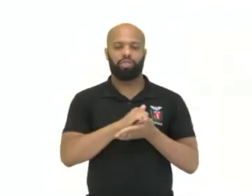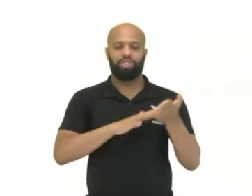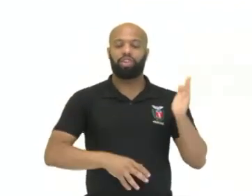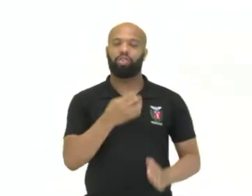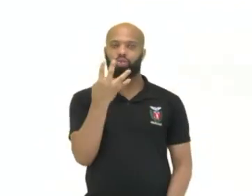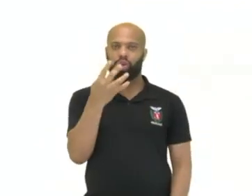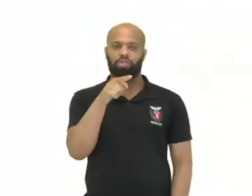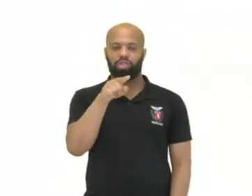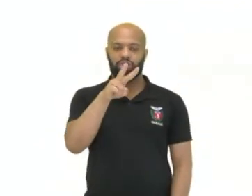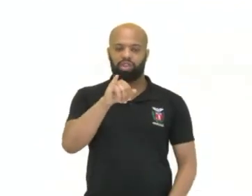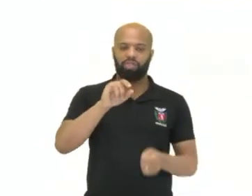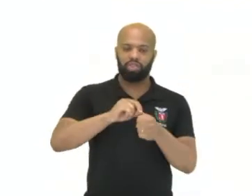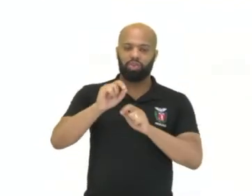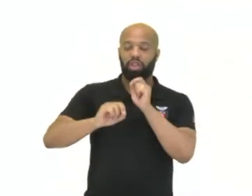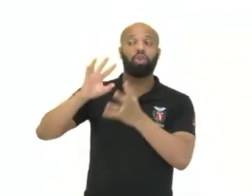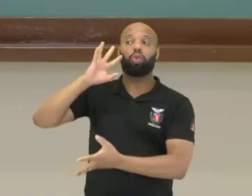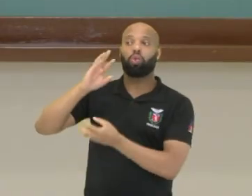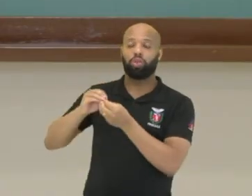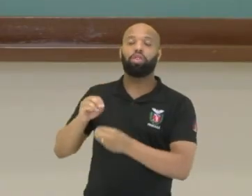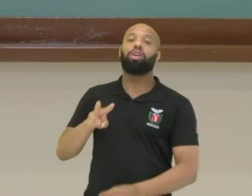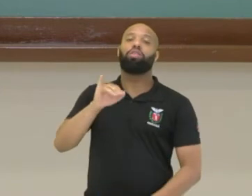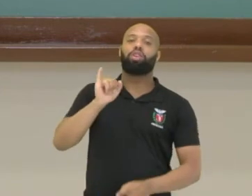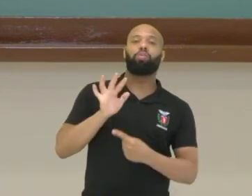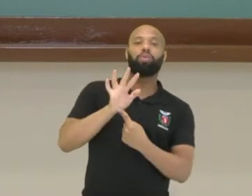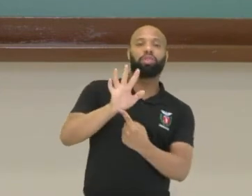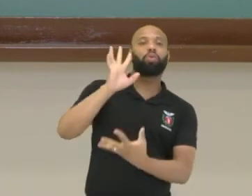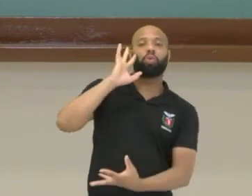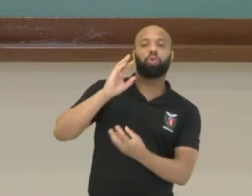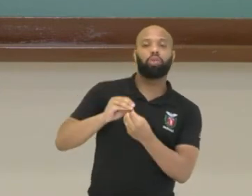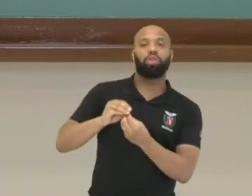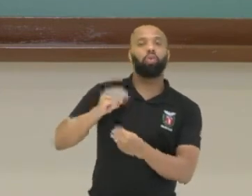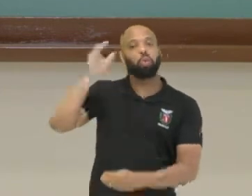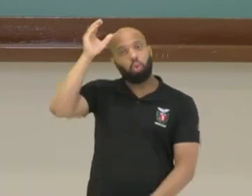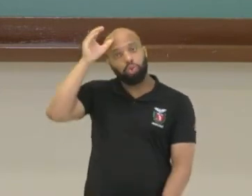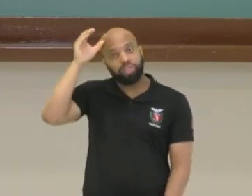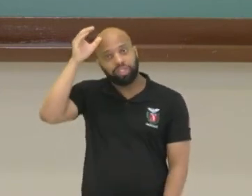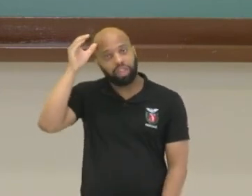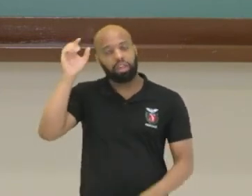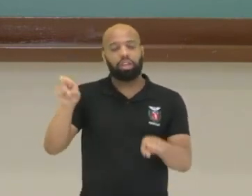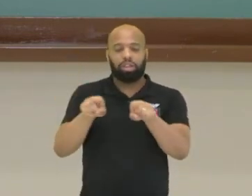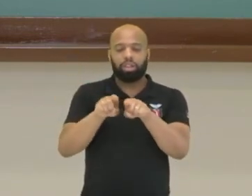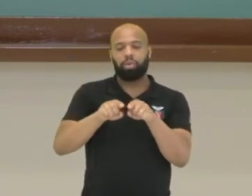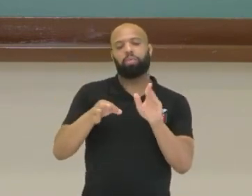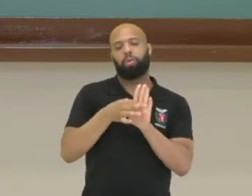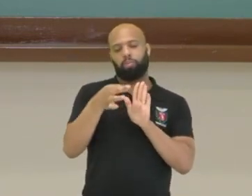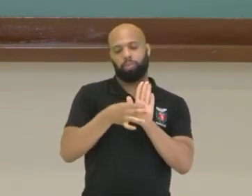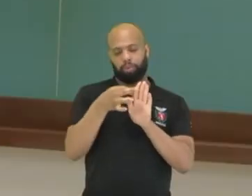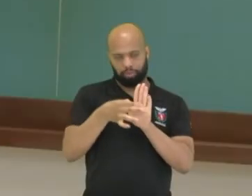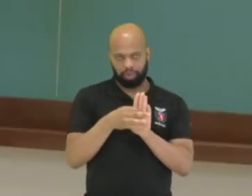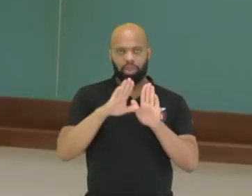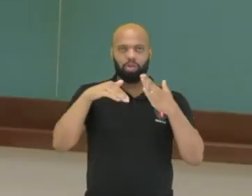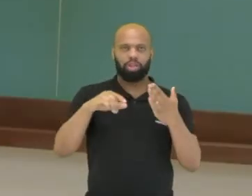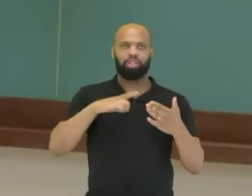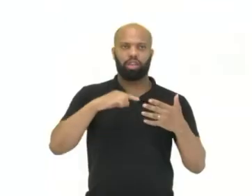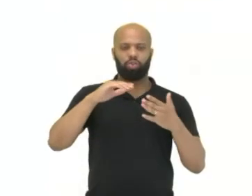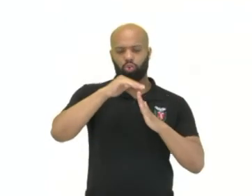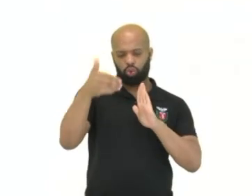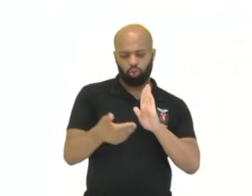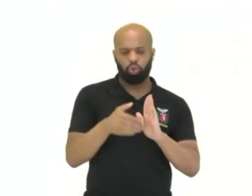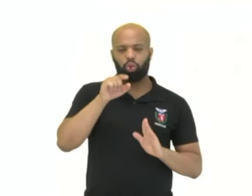tenho que fazer? Eu tenho que apresentar uma conclusão consciente e crítica. Então, considere tudo o que